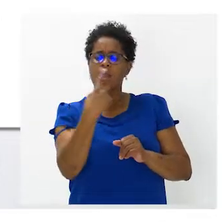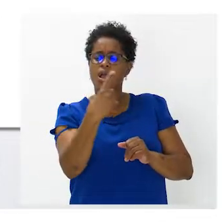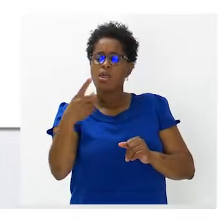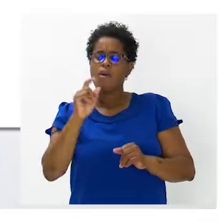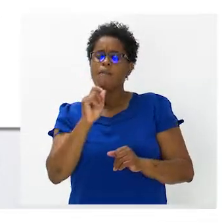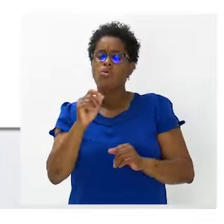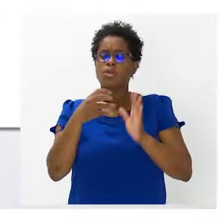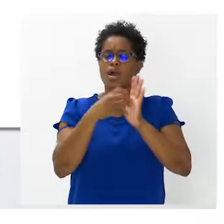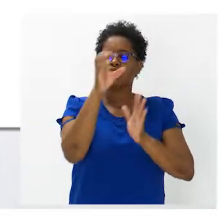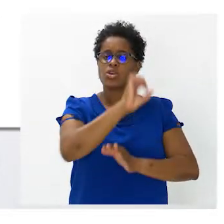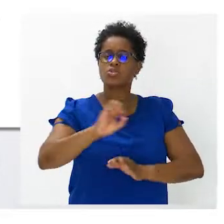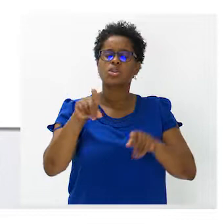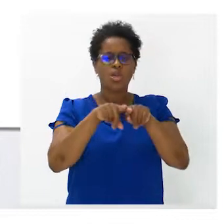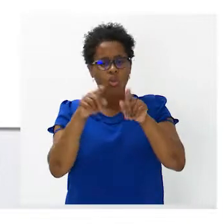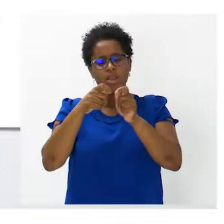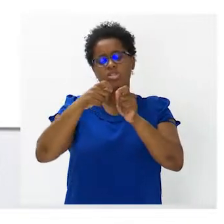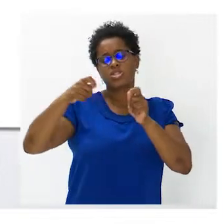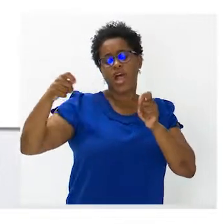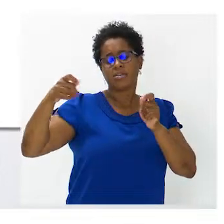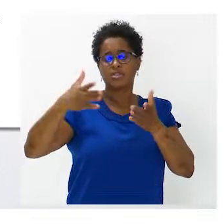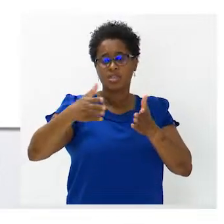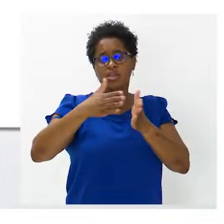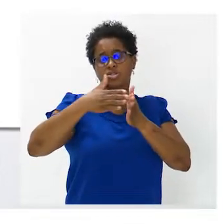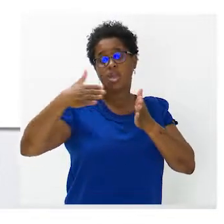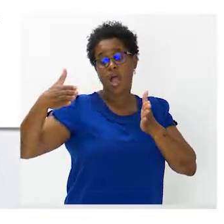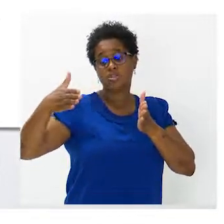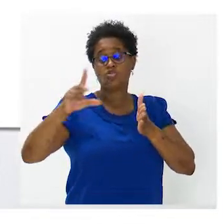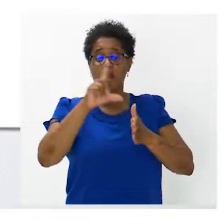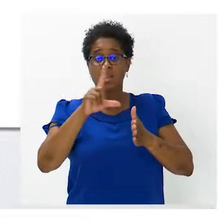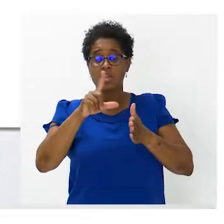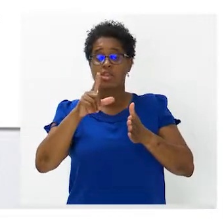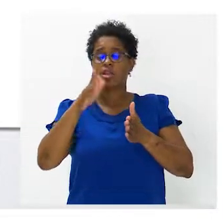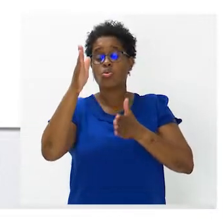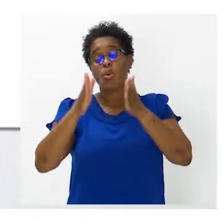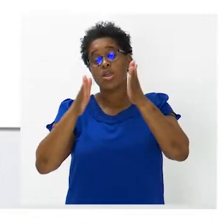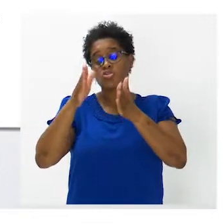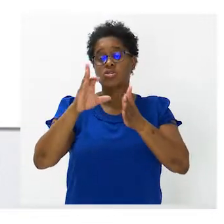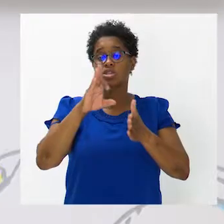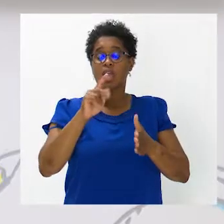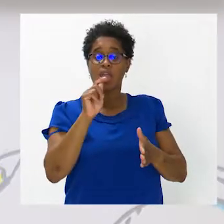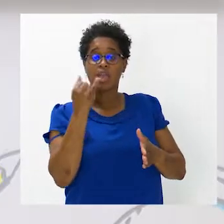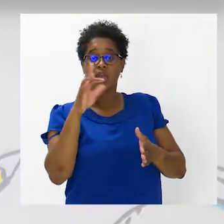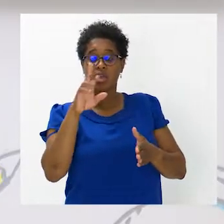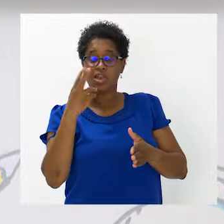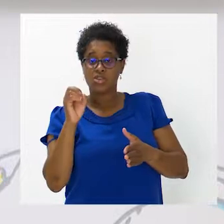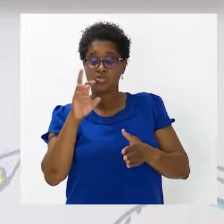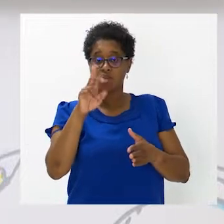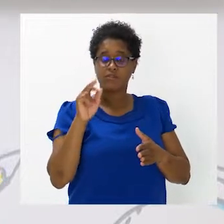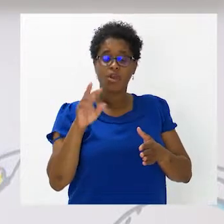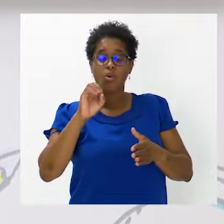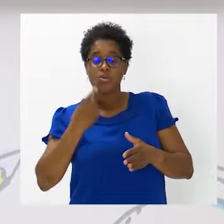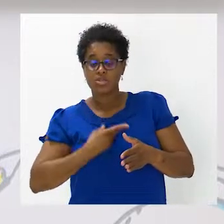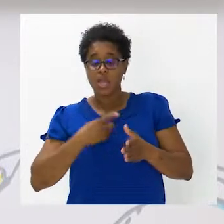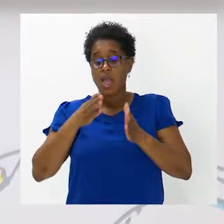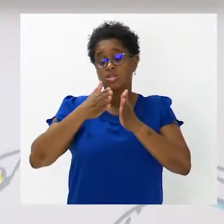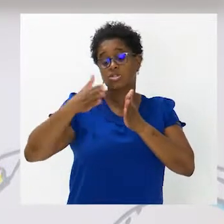sua imagem estão à mesma distância numa linha perpendicular do eixo de reflexão. Ou seja, a distância que vai do